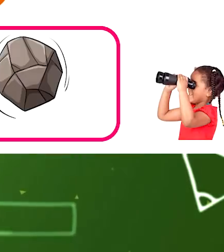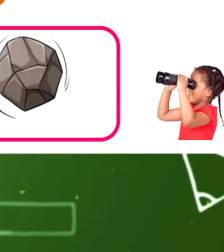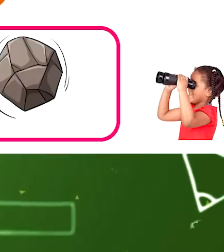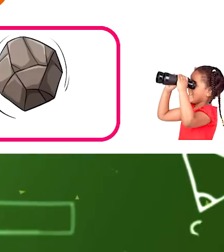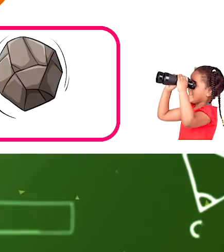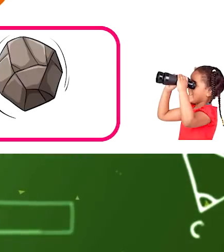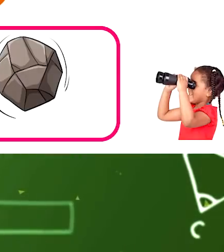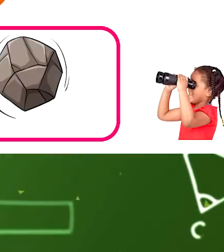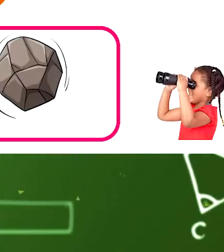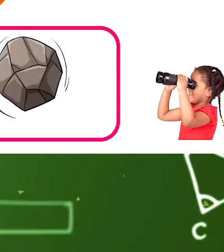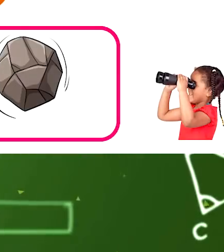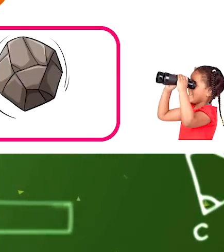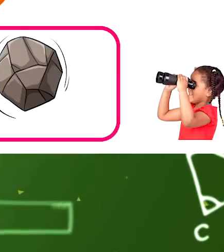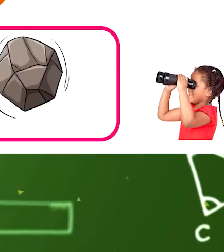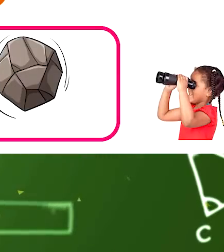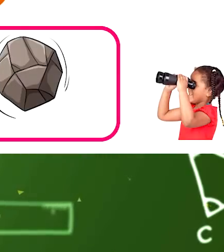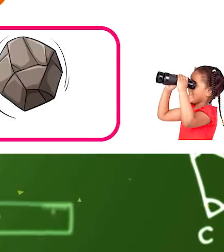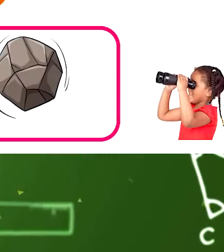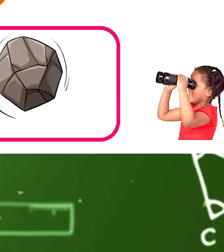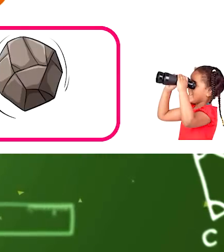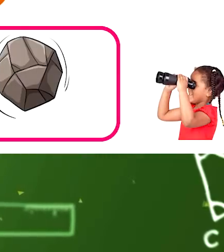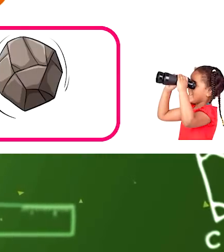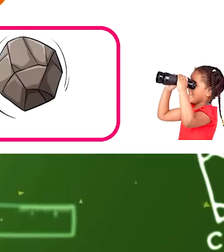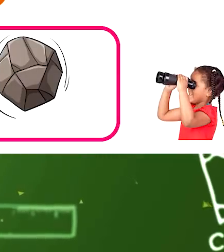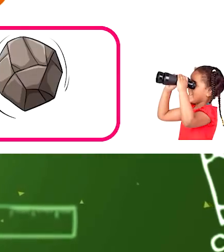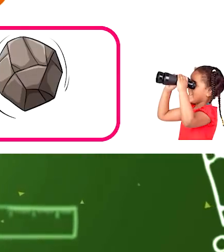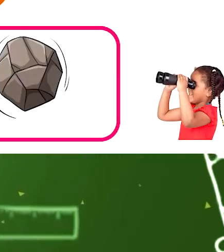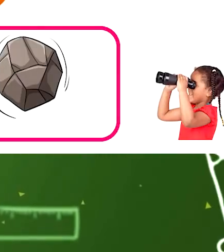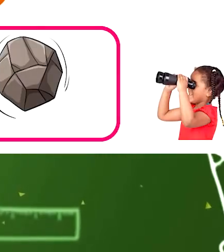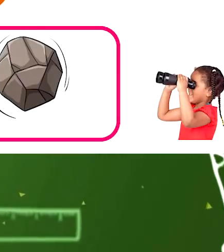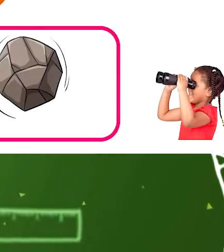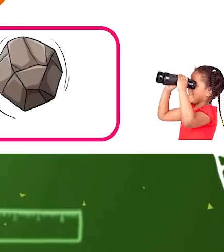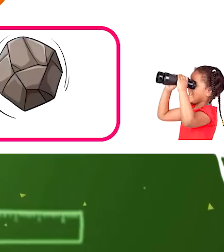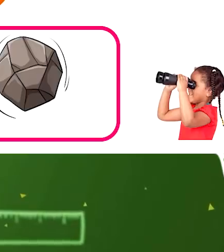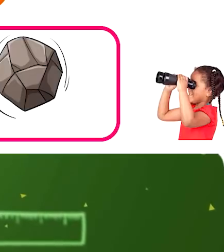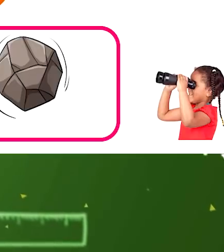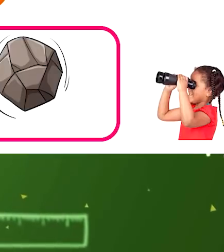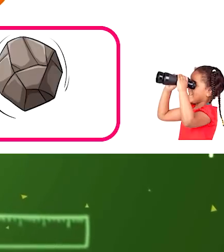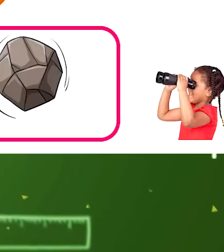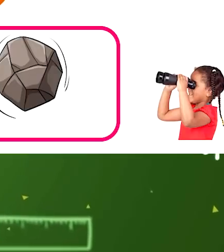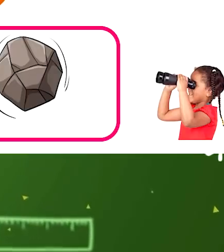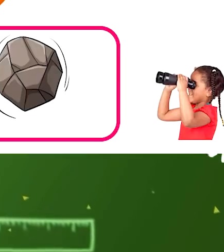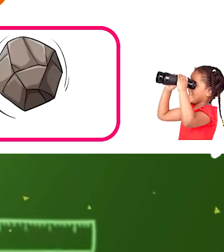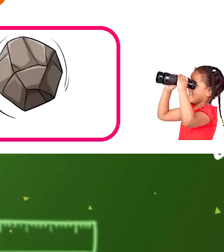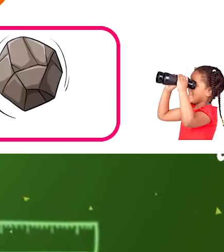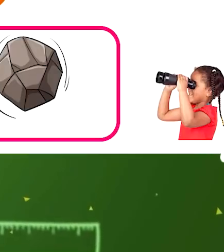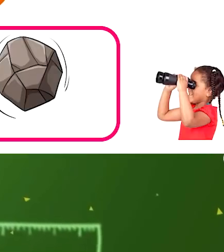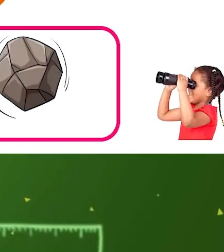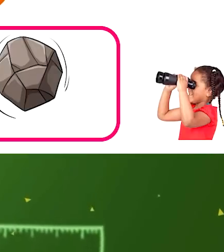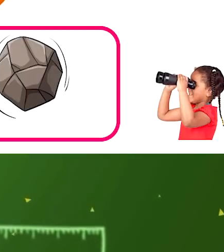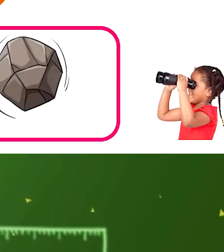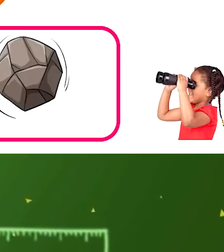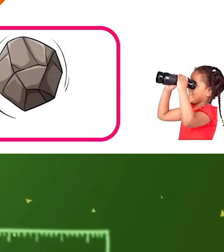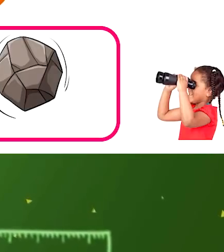Esfregavam uma na outra e conseguiam fogo. A B, laranjas.